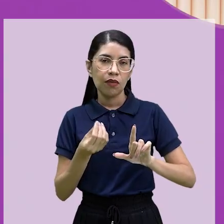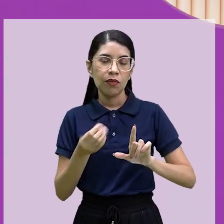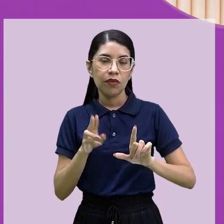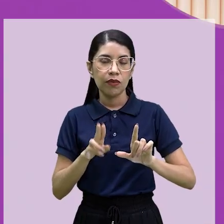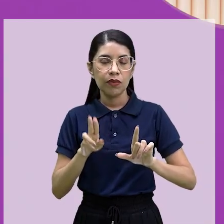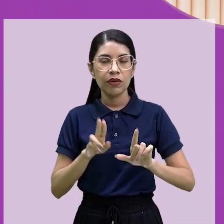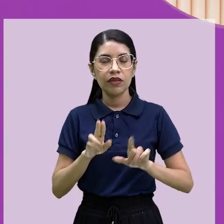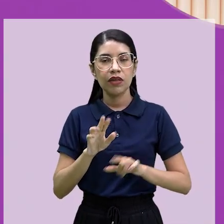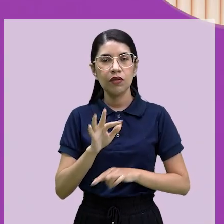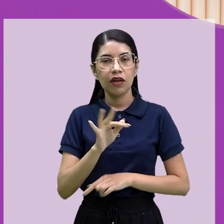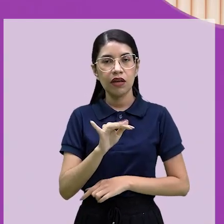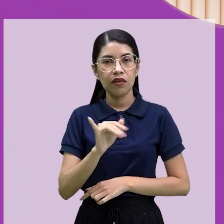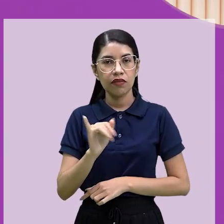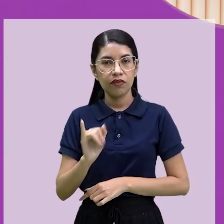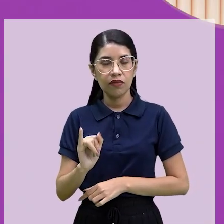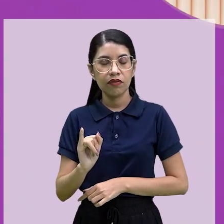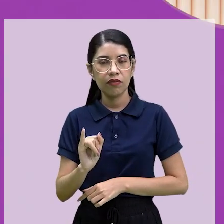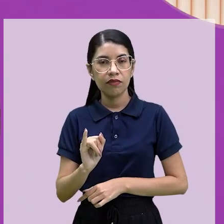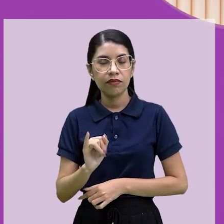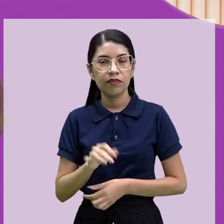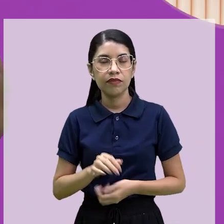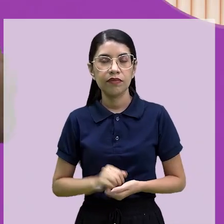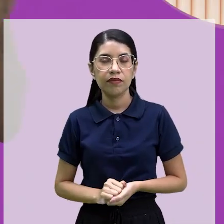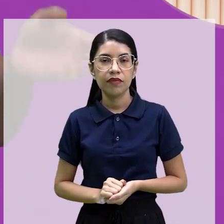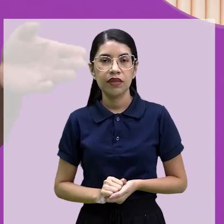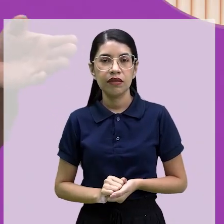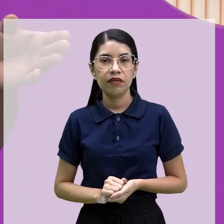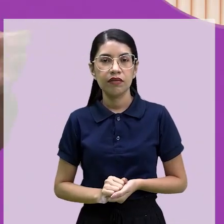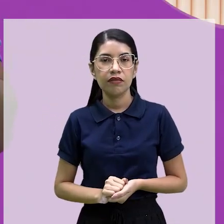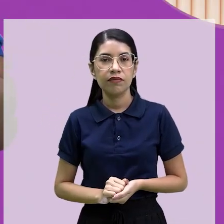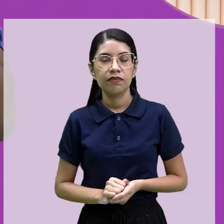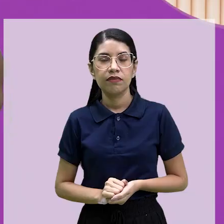frequência relativa. Nesse caso, eu usei absoluta. Se lá